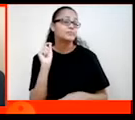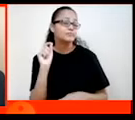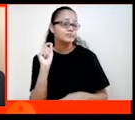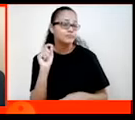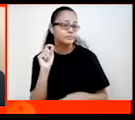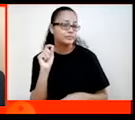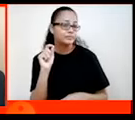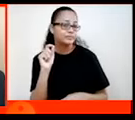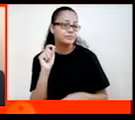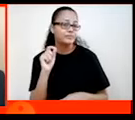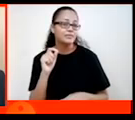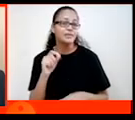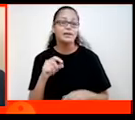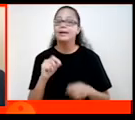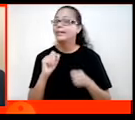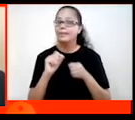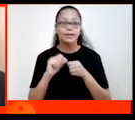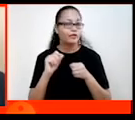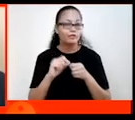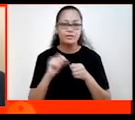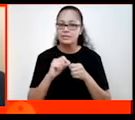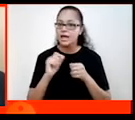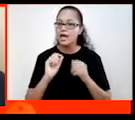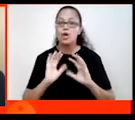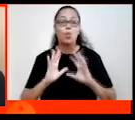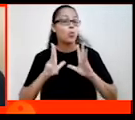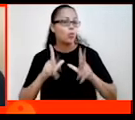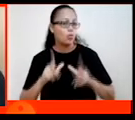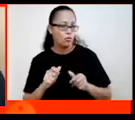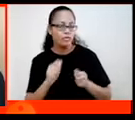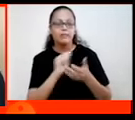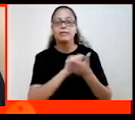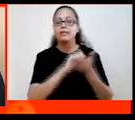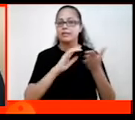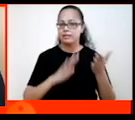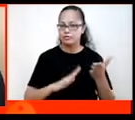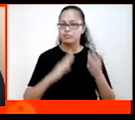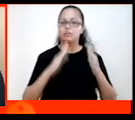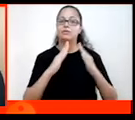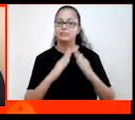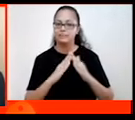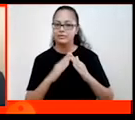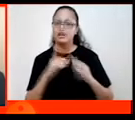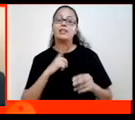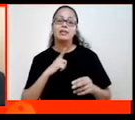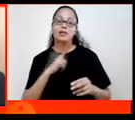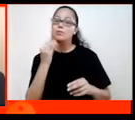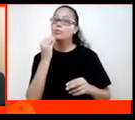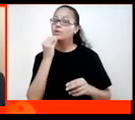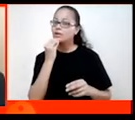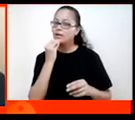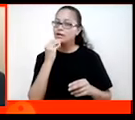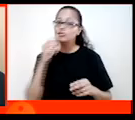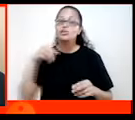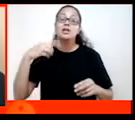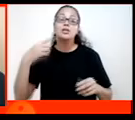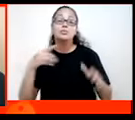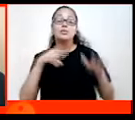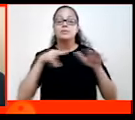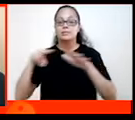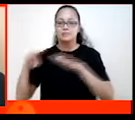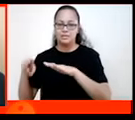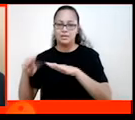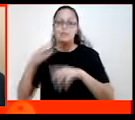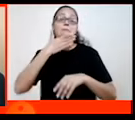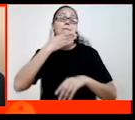que ainda não concluíram todas as tarefas, não fizeram todas as atividades, vão estar tendo a oportunidade aí nas próximas semanas, né,